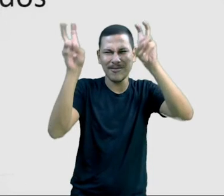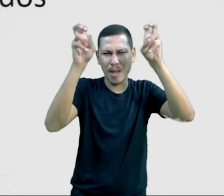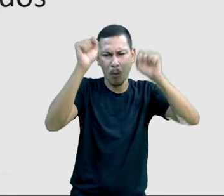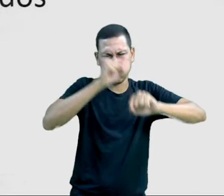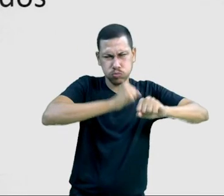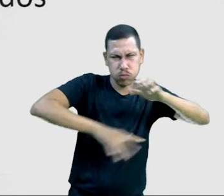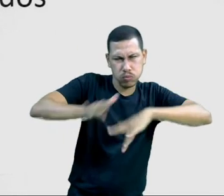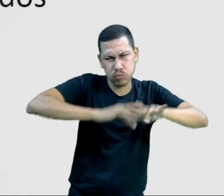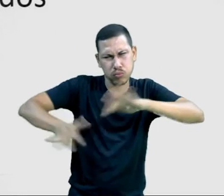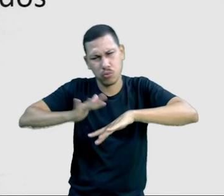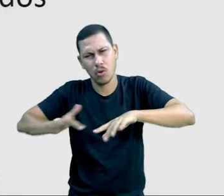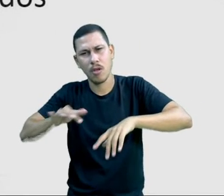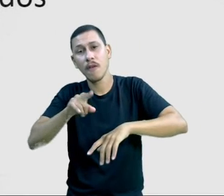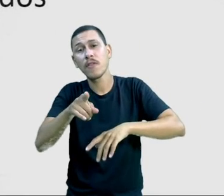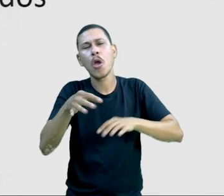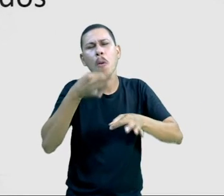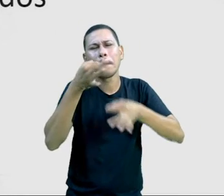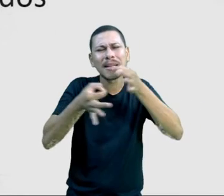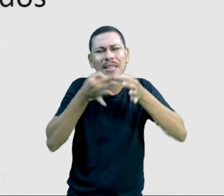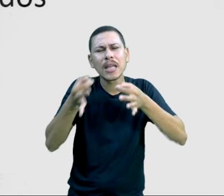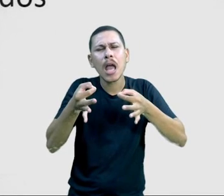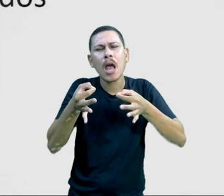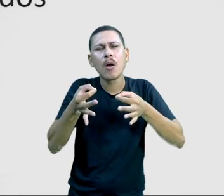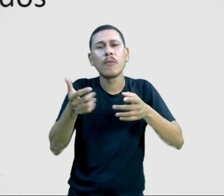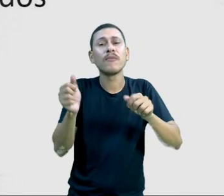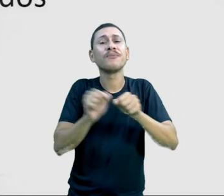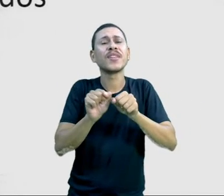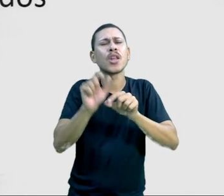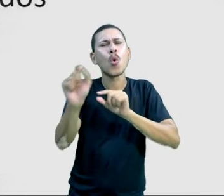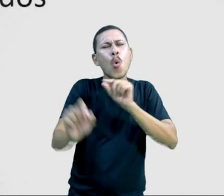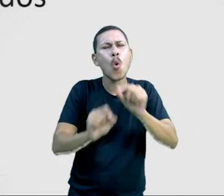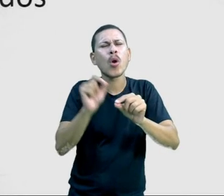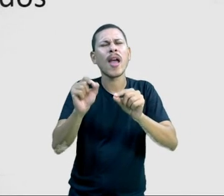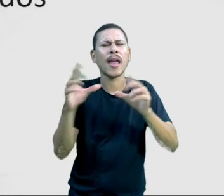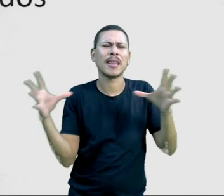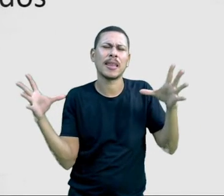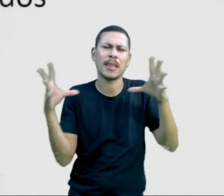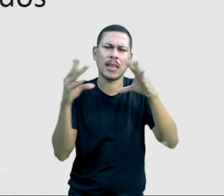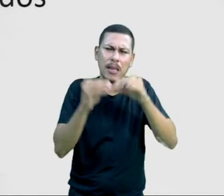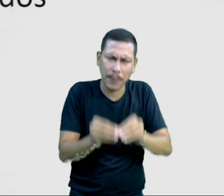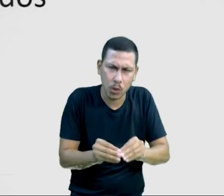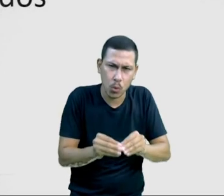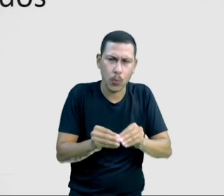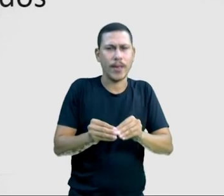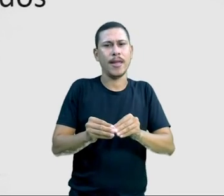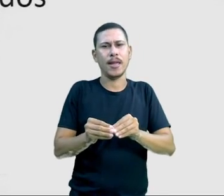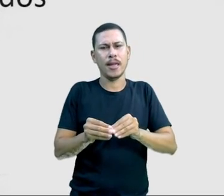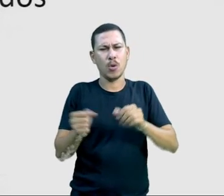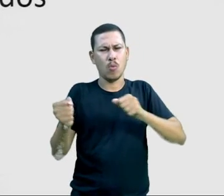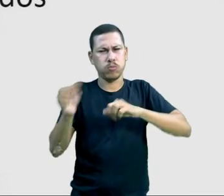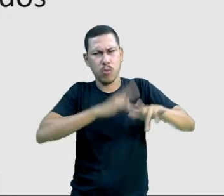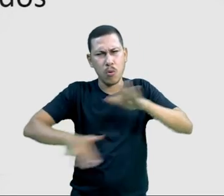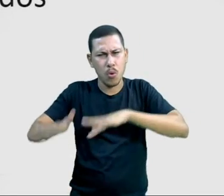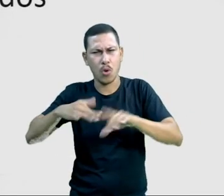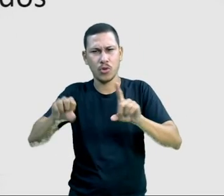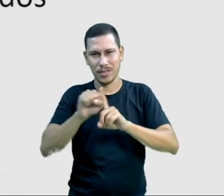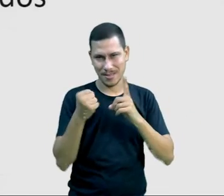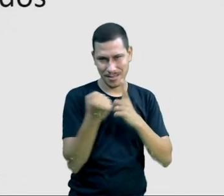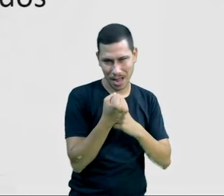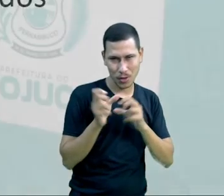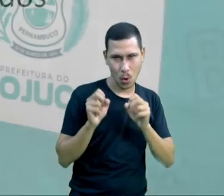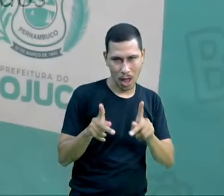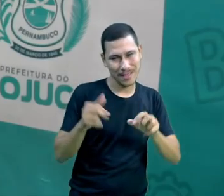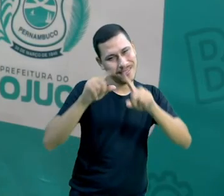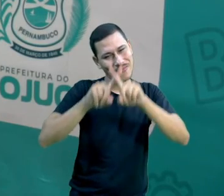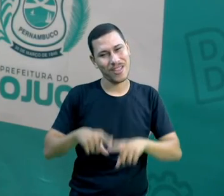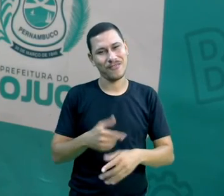sua opinião, o que se pode fazer para minimizar os efeitos dos terremotos na sociedade? Então, esse é o